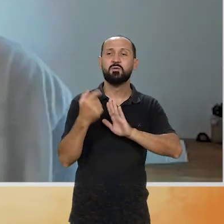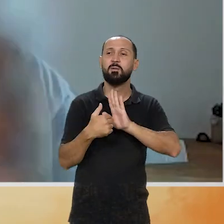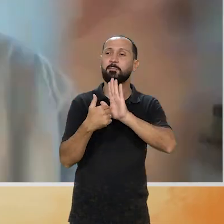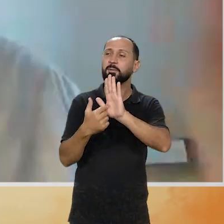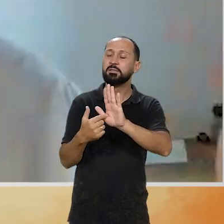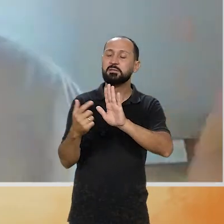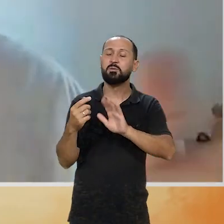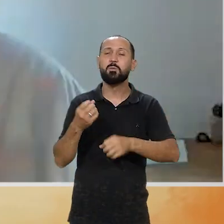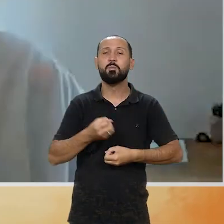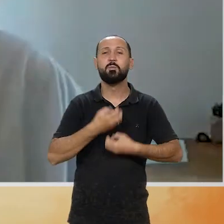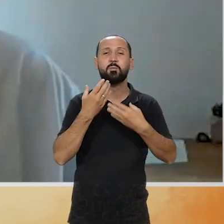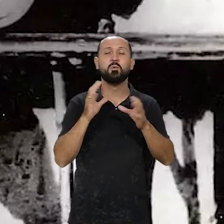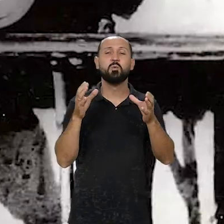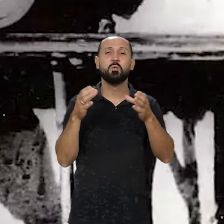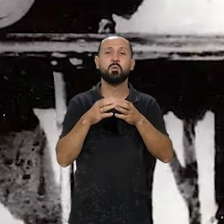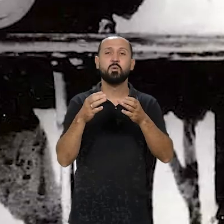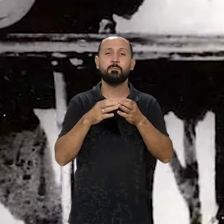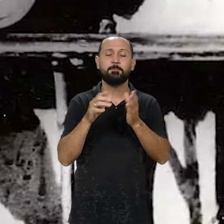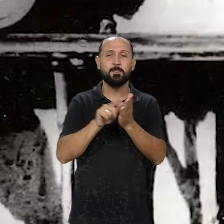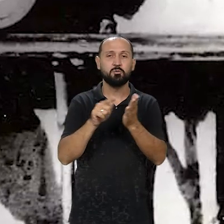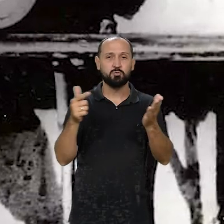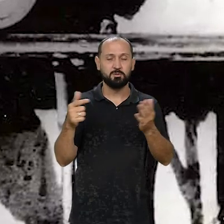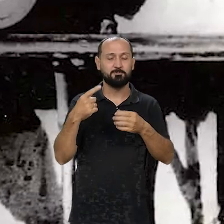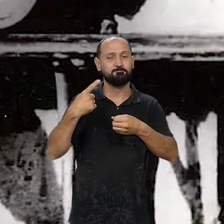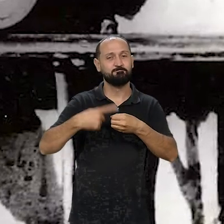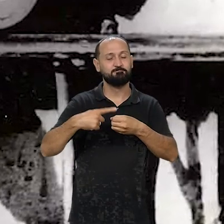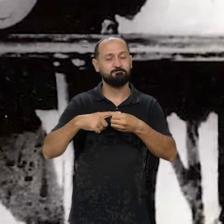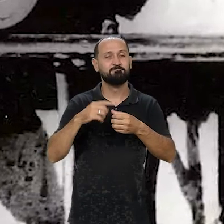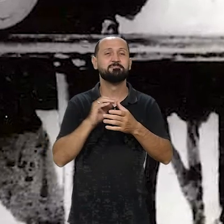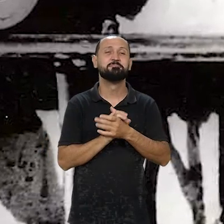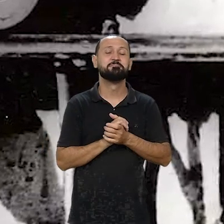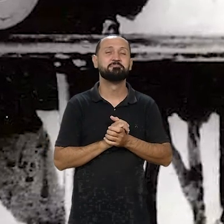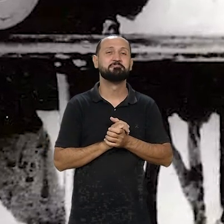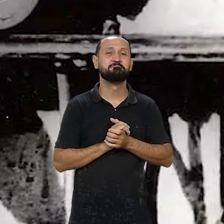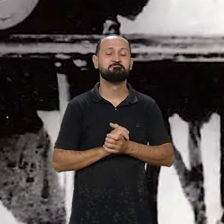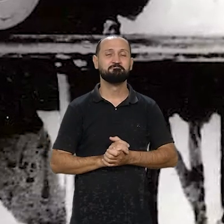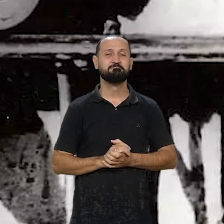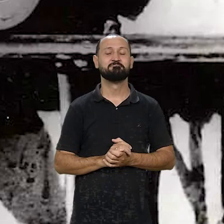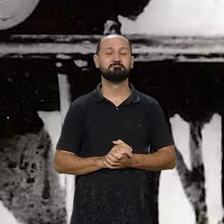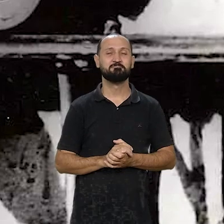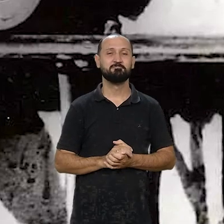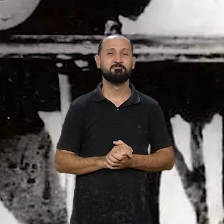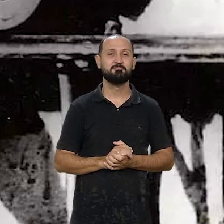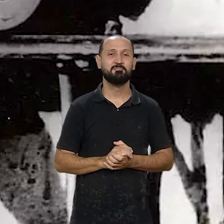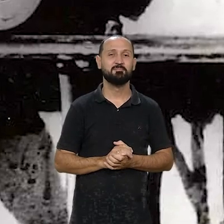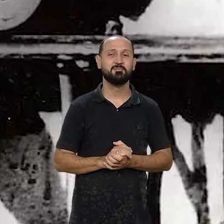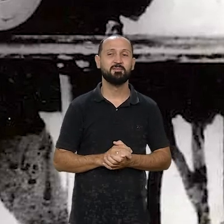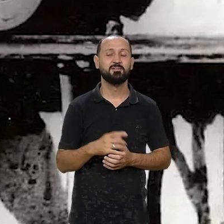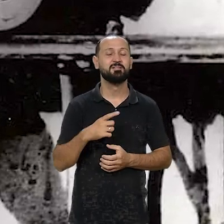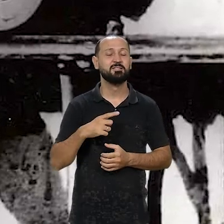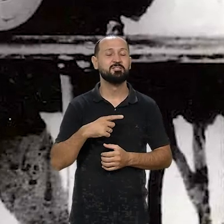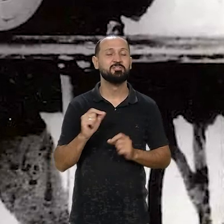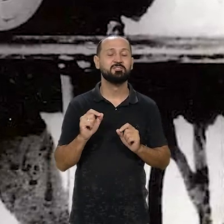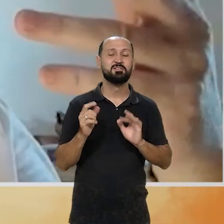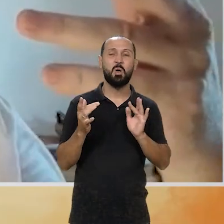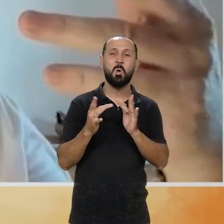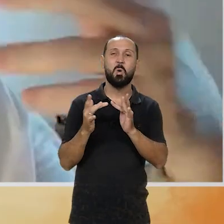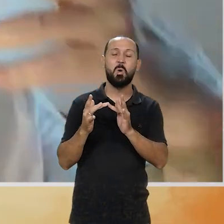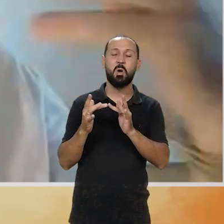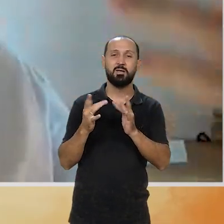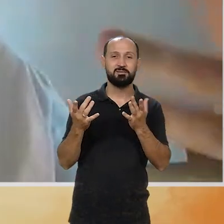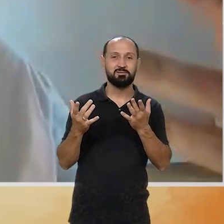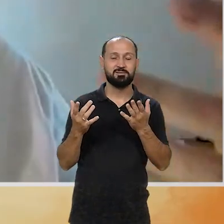fui apresentado ao poeta pela geração do Jornal da Cidade. E quando eu tive esse